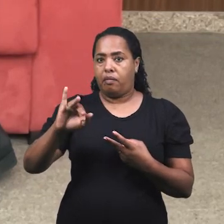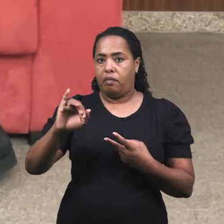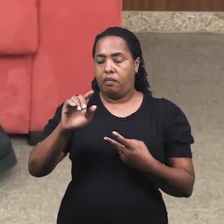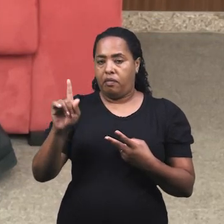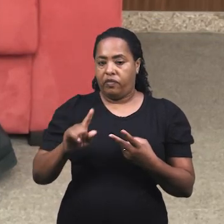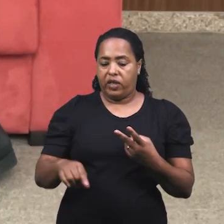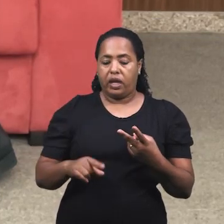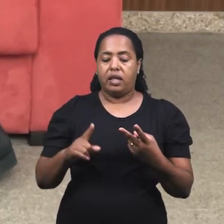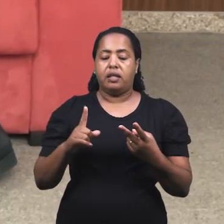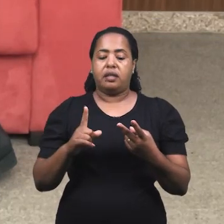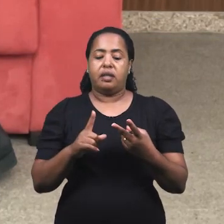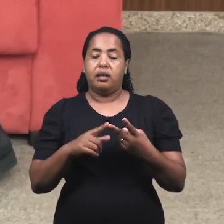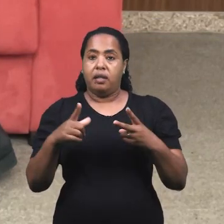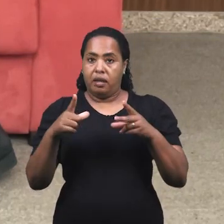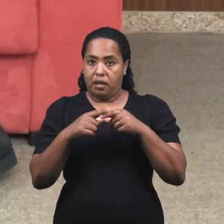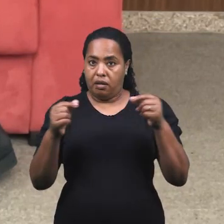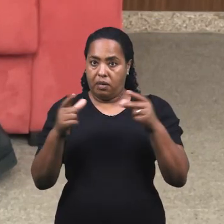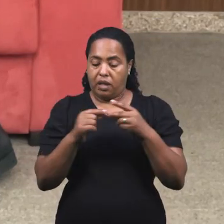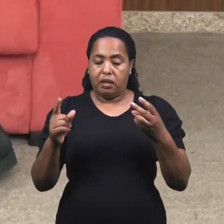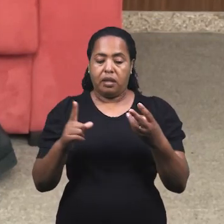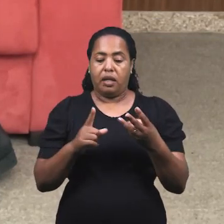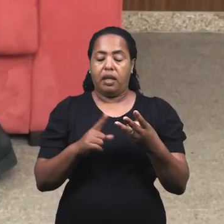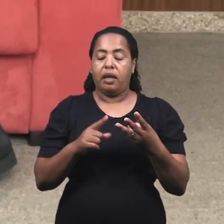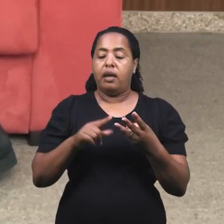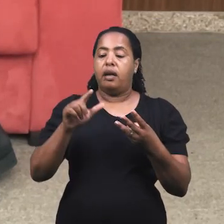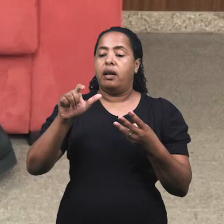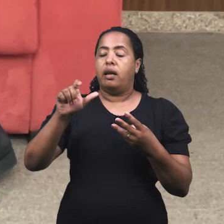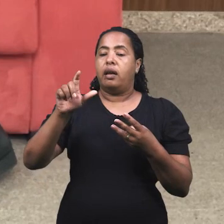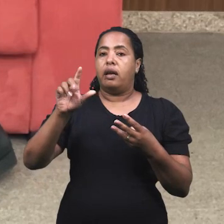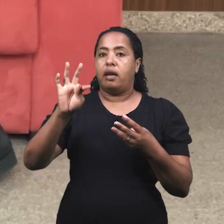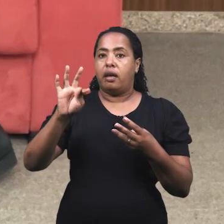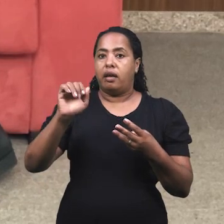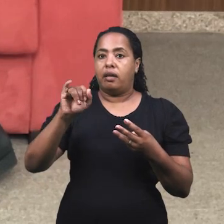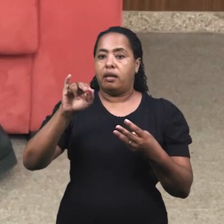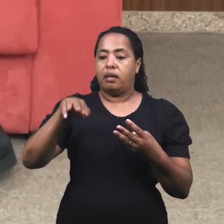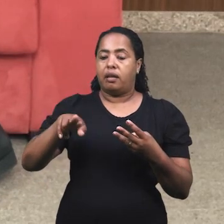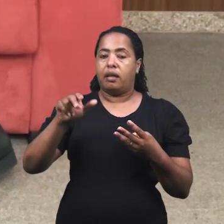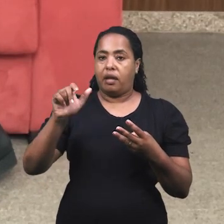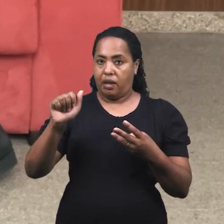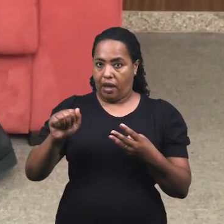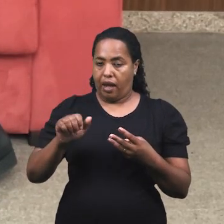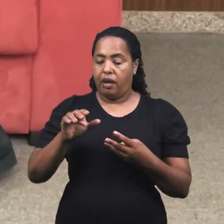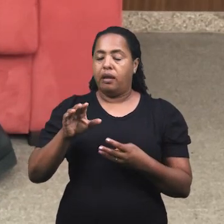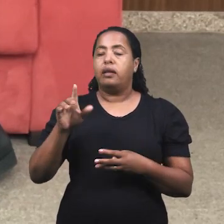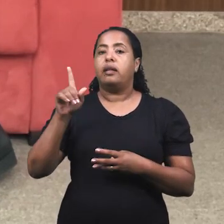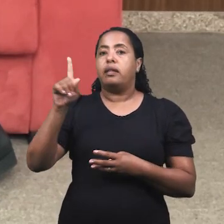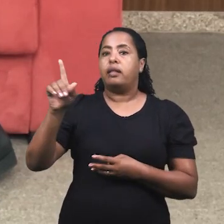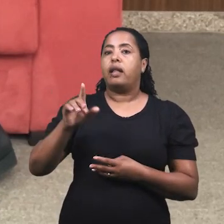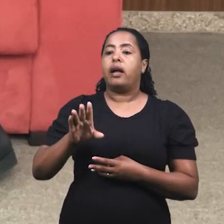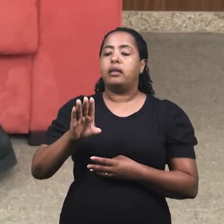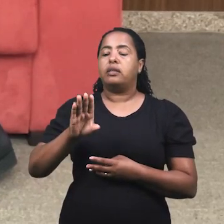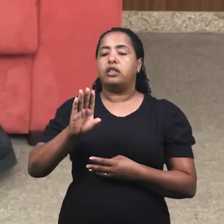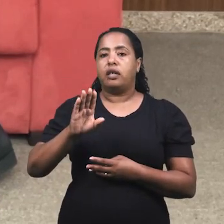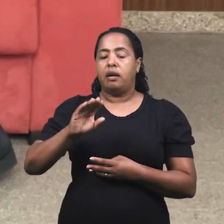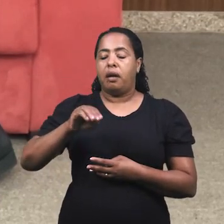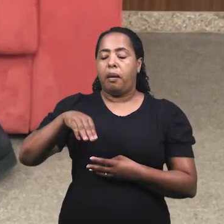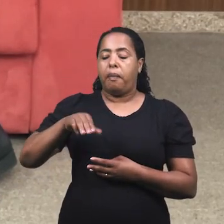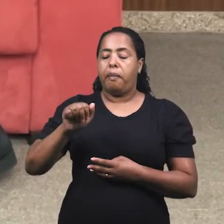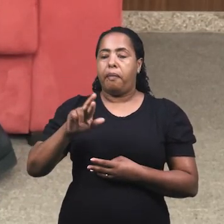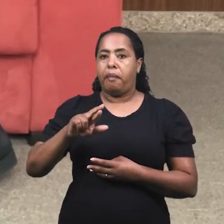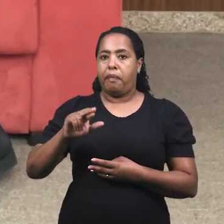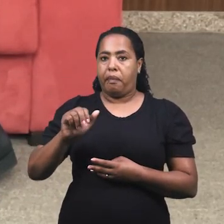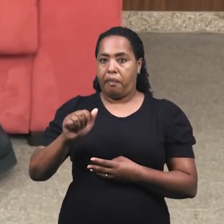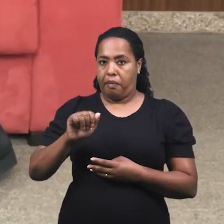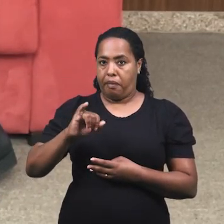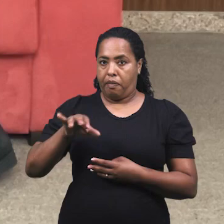e a jovem Tainá Carvalho, de Breves, ali de Marajó. Vamos ouvir com atenção estas respostas, essas participações,